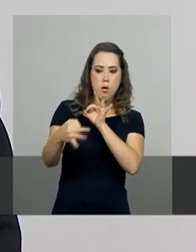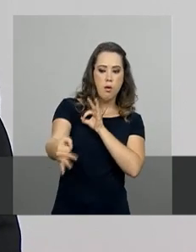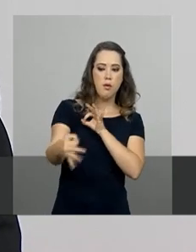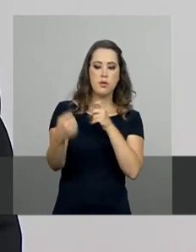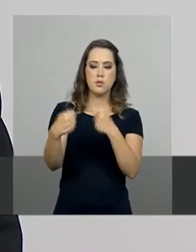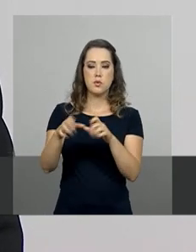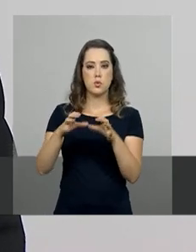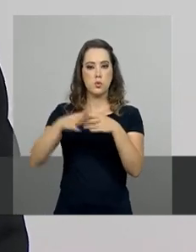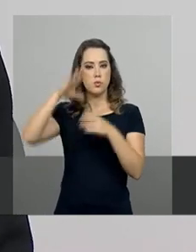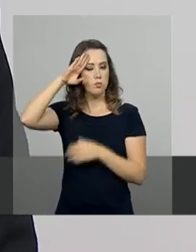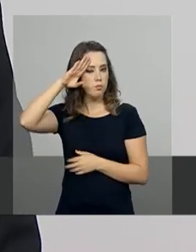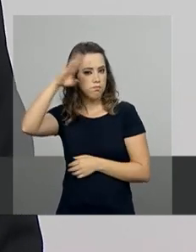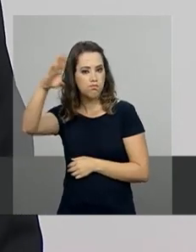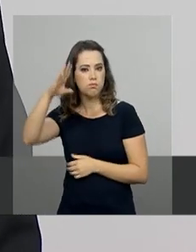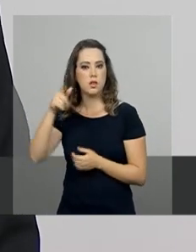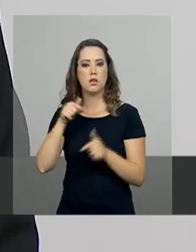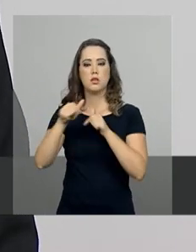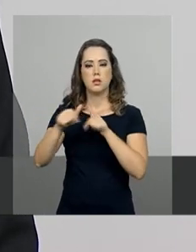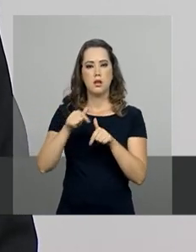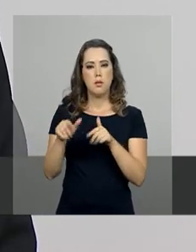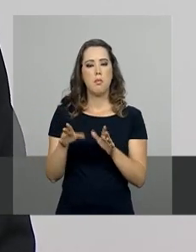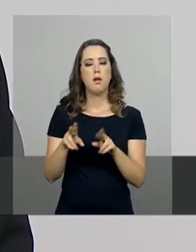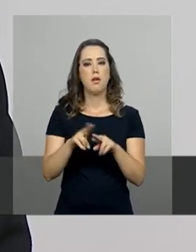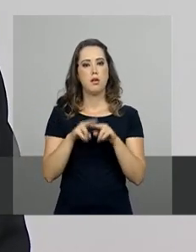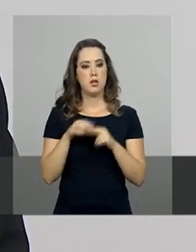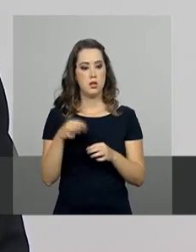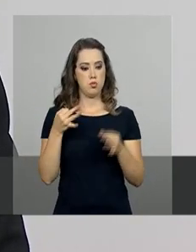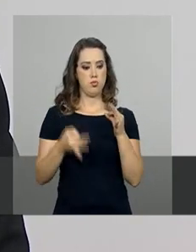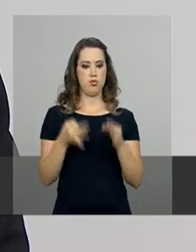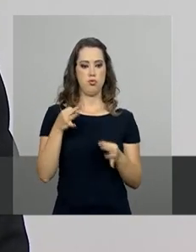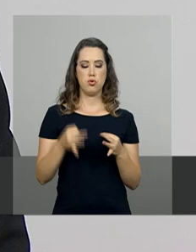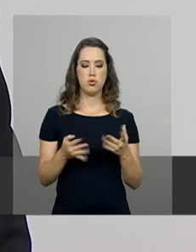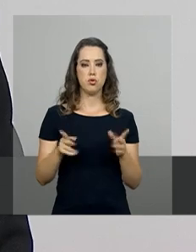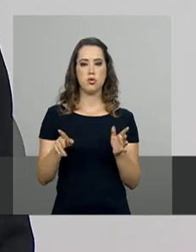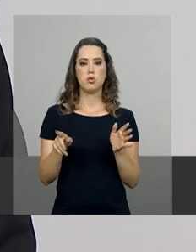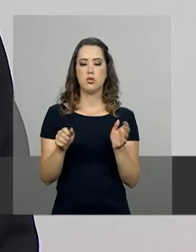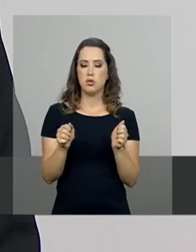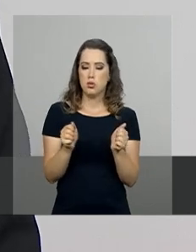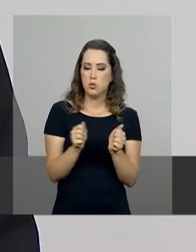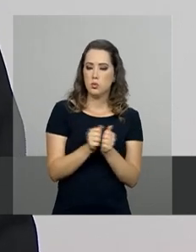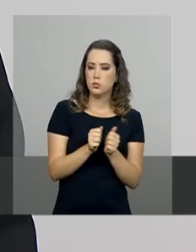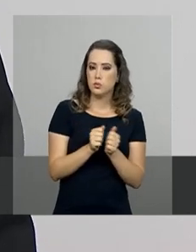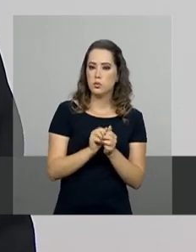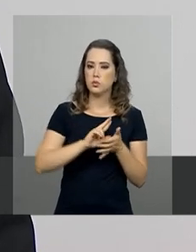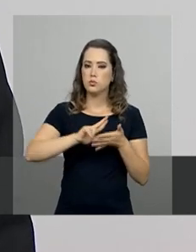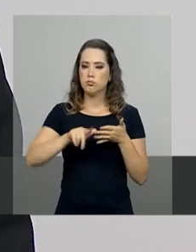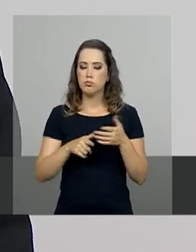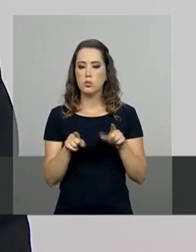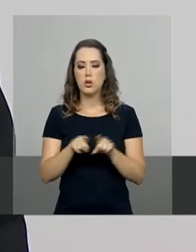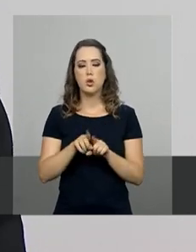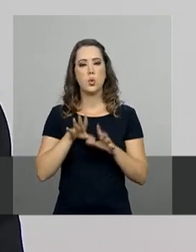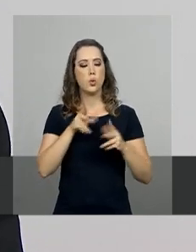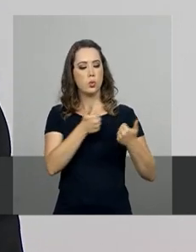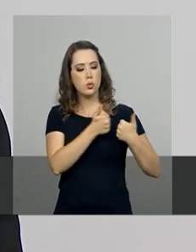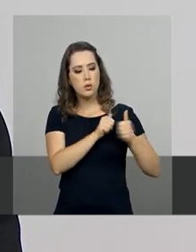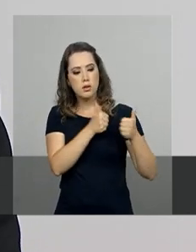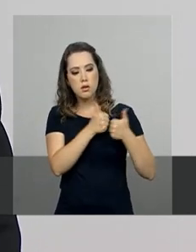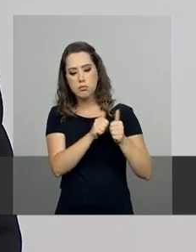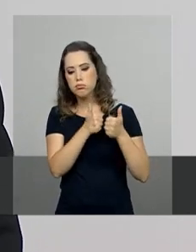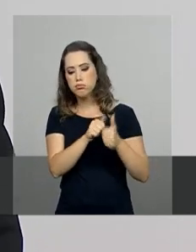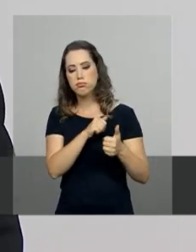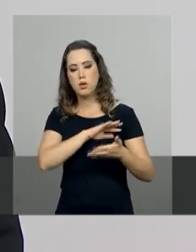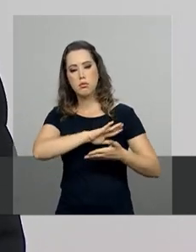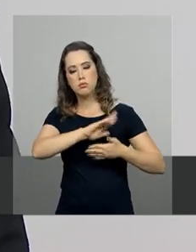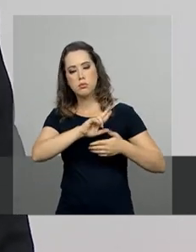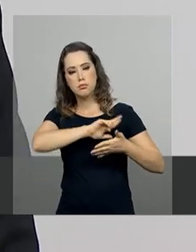nos auxiliam como magistrados e juízes eleitorais seja em toda a logística desde